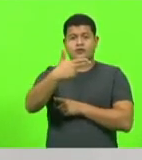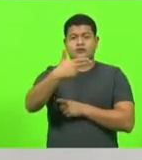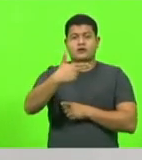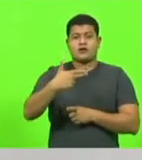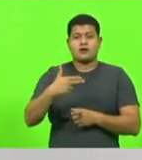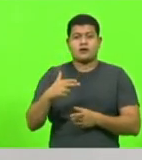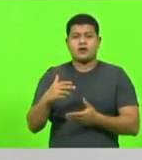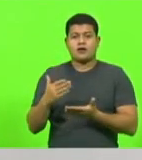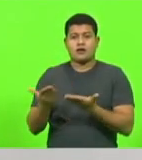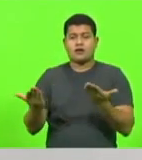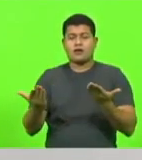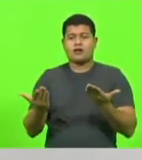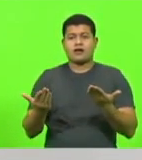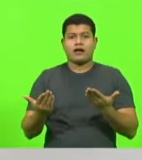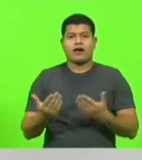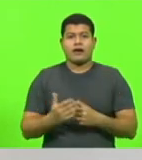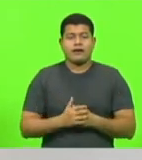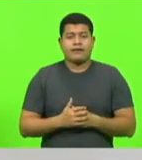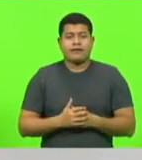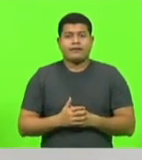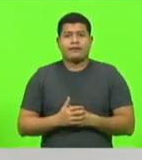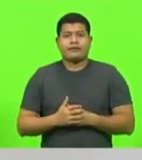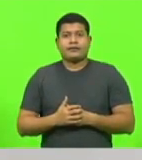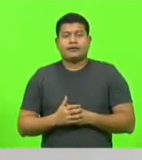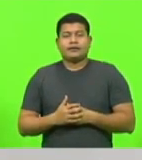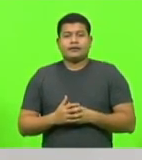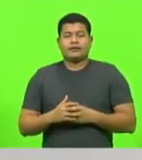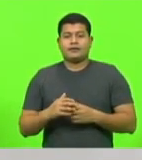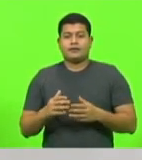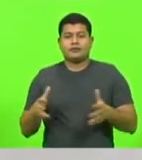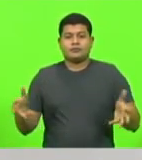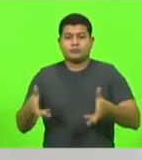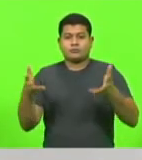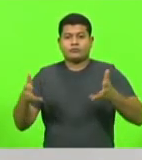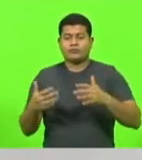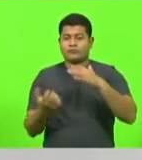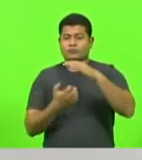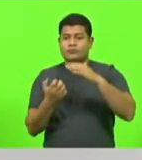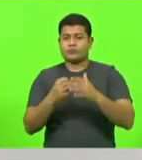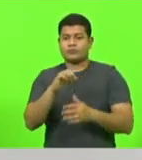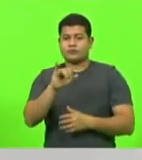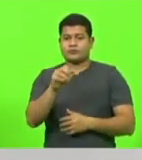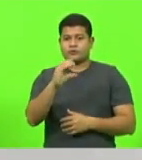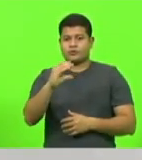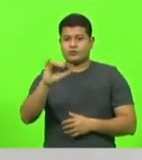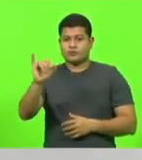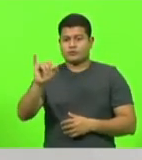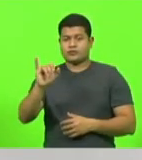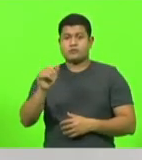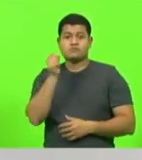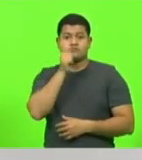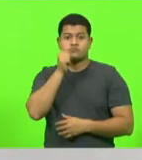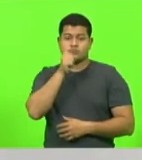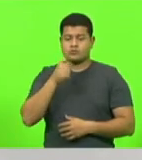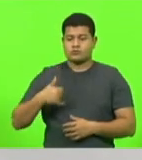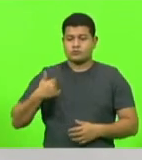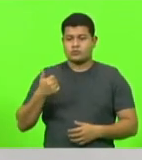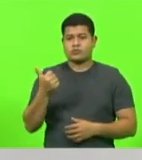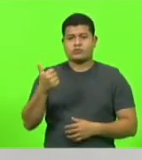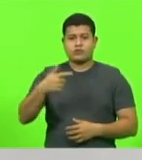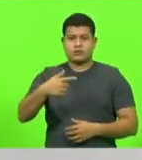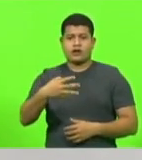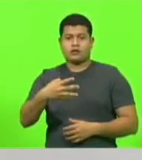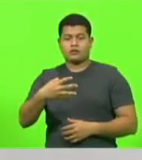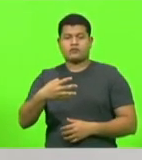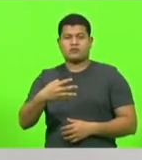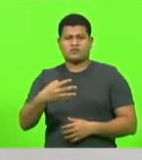foi promovido pela JCI. Uma menina apenas de 14 anos,